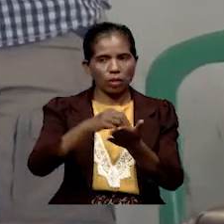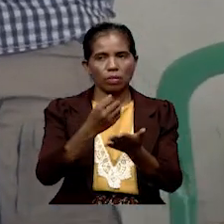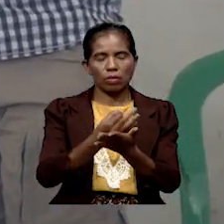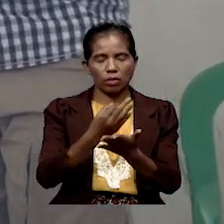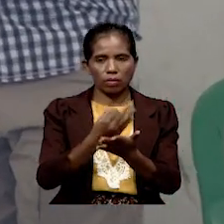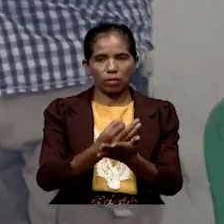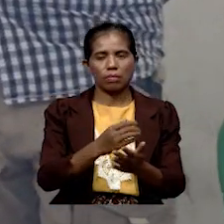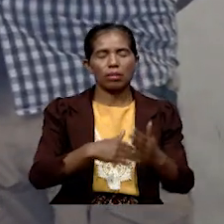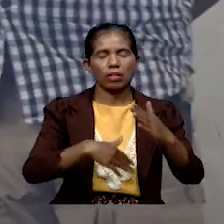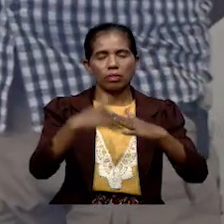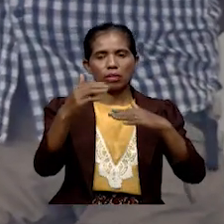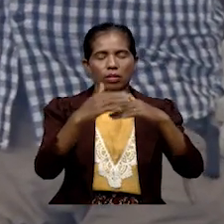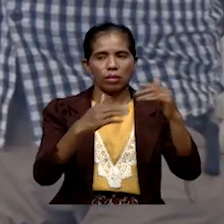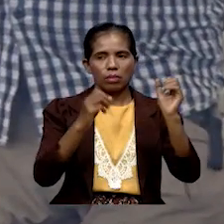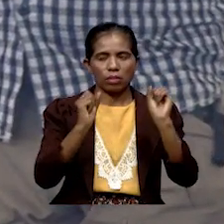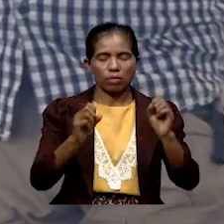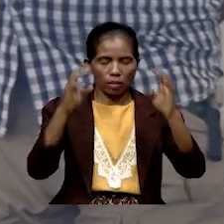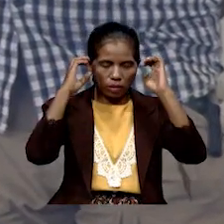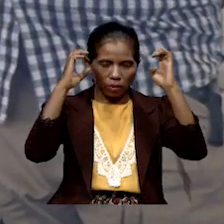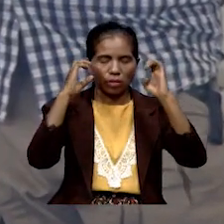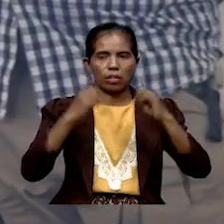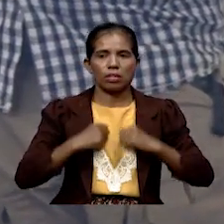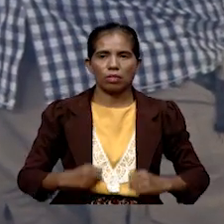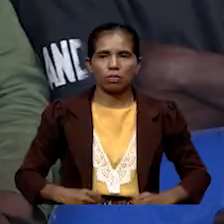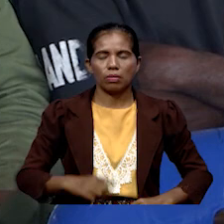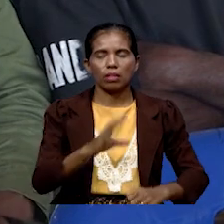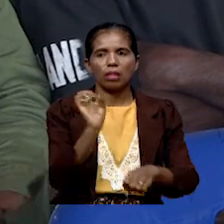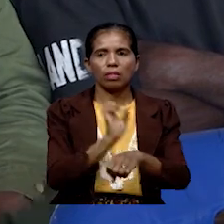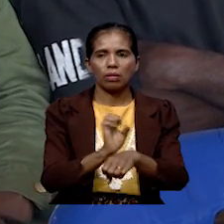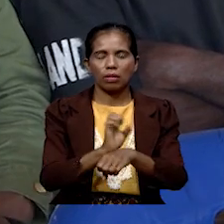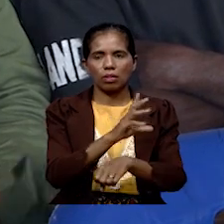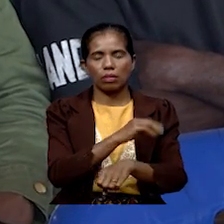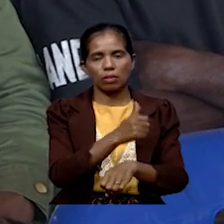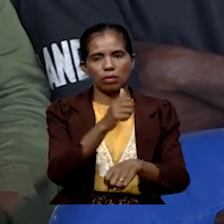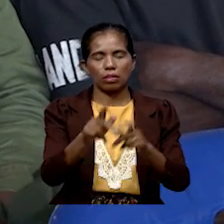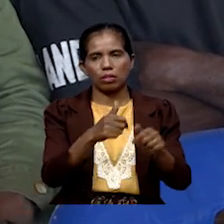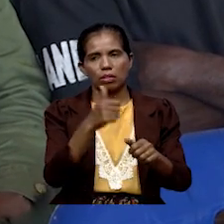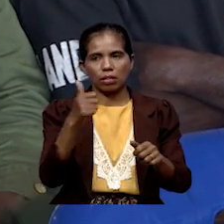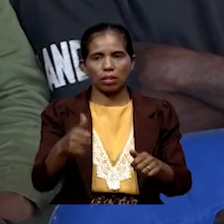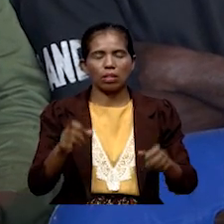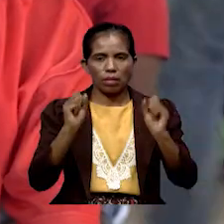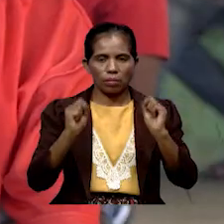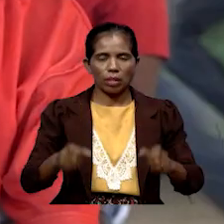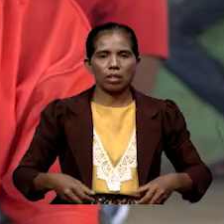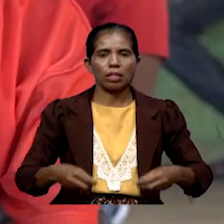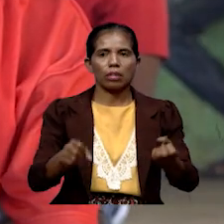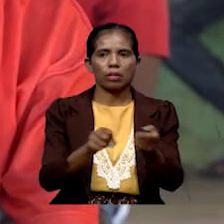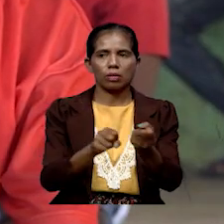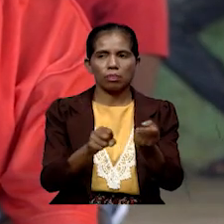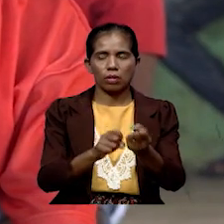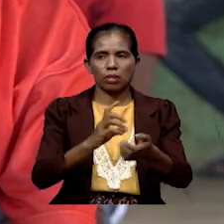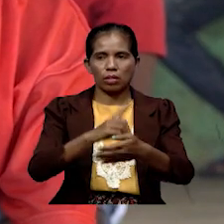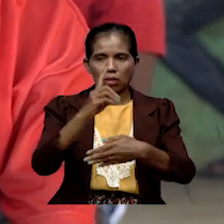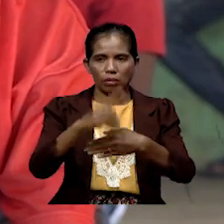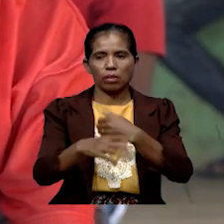setor infraestrutura básica, educação, saúde, economia no setor Siraceluk, nebe bela contribuir para desenvolvimento